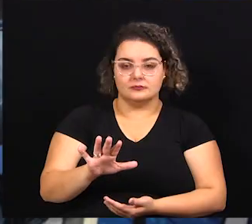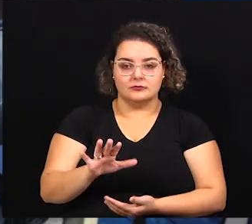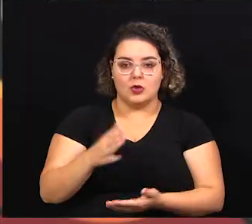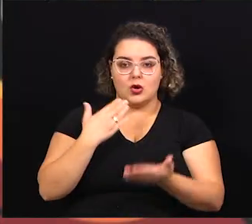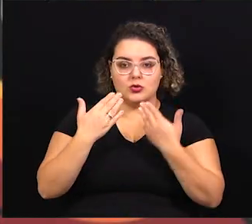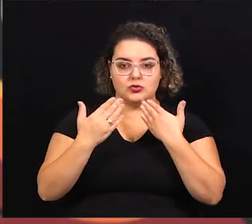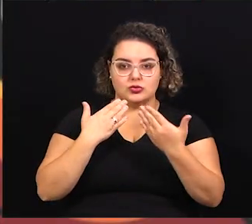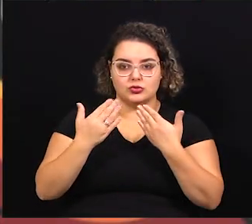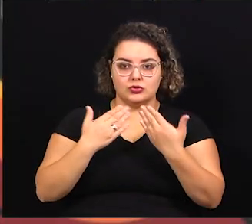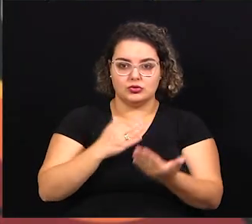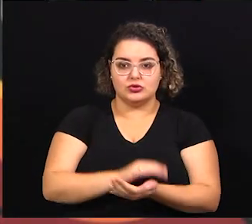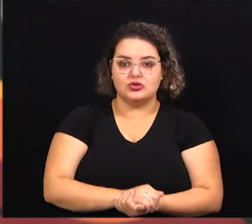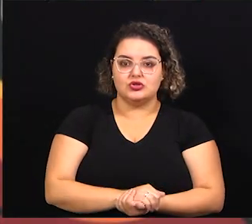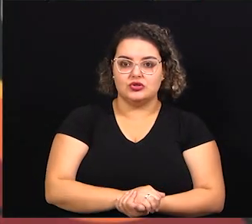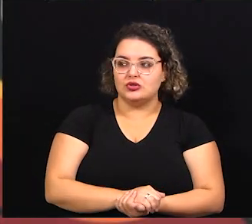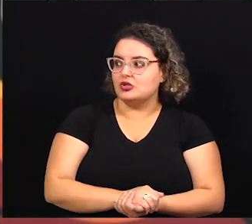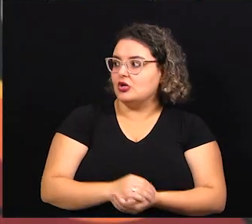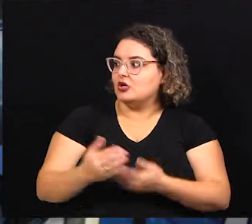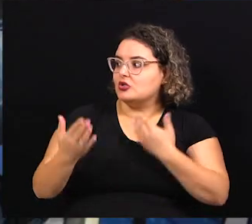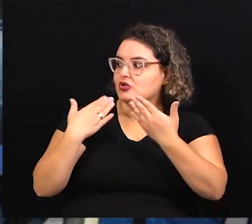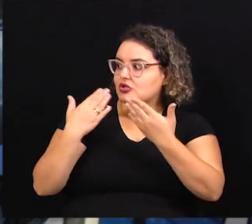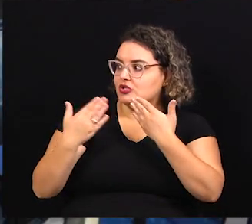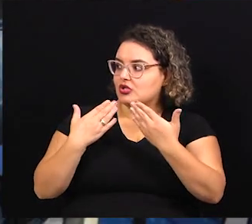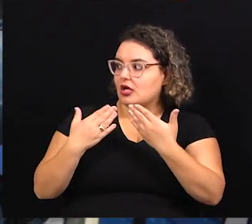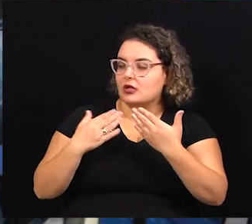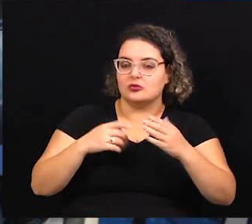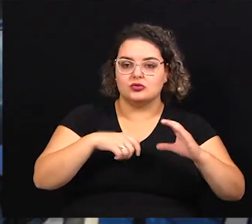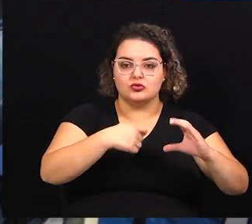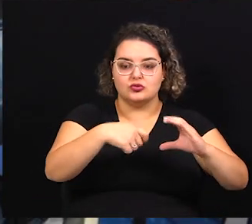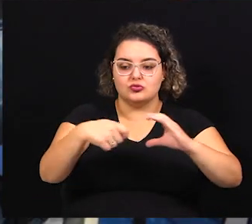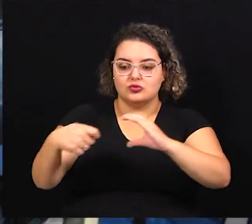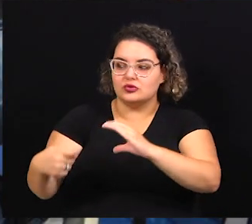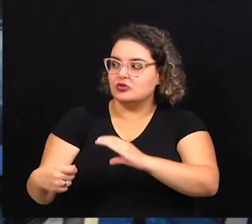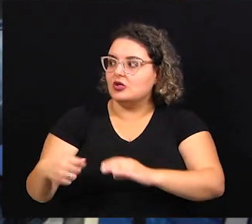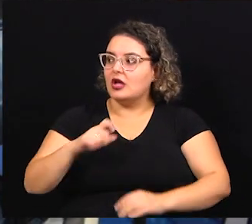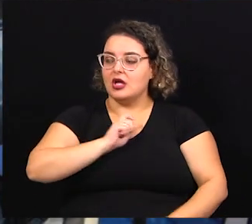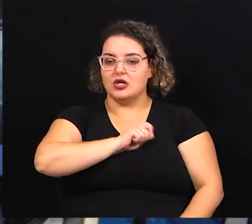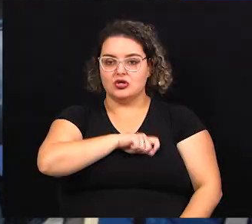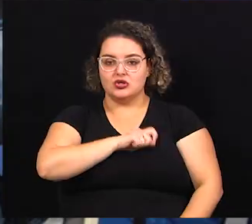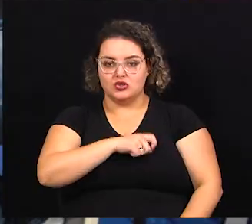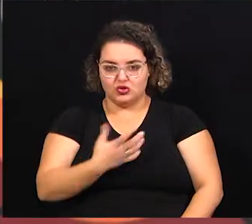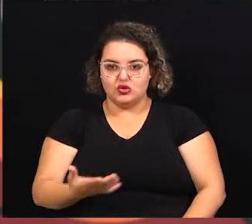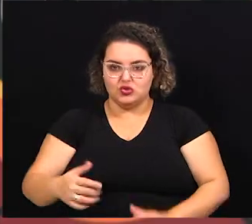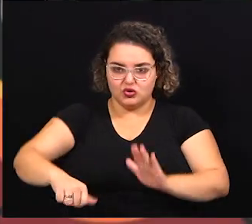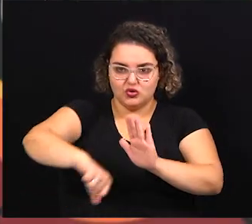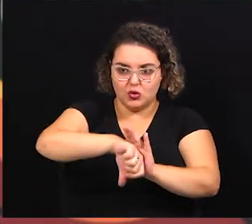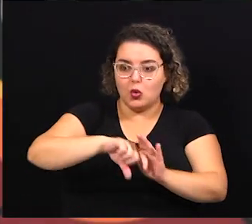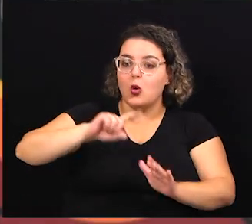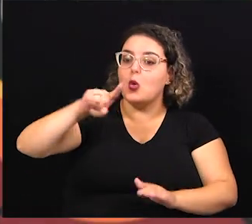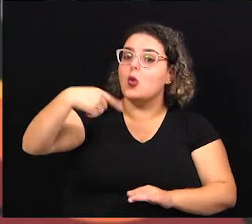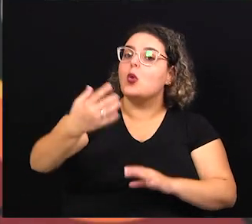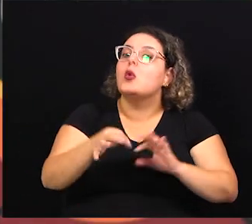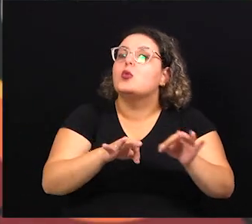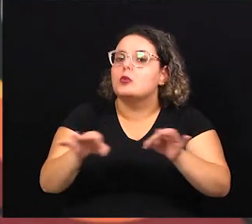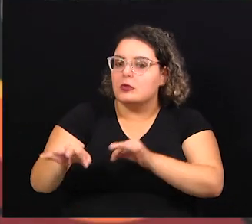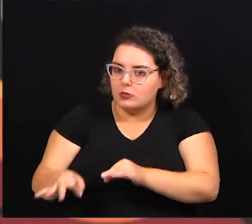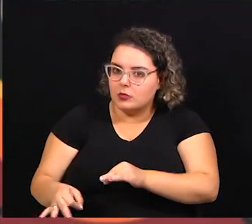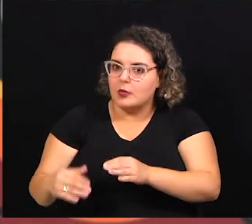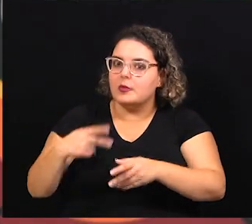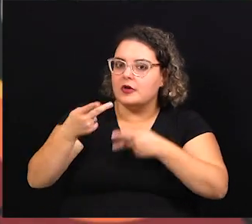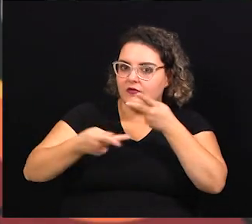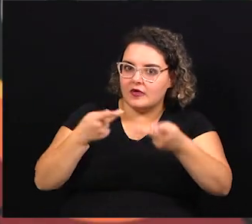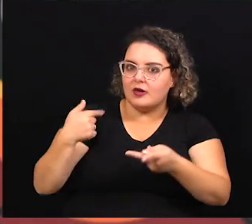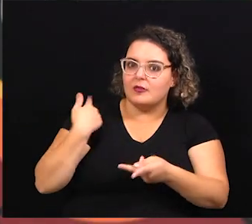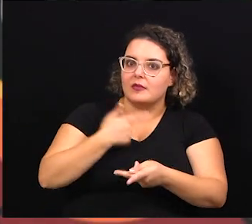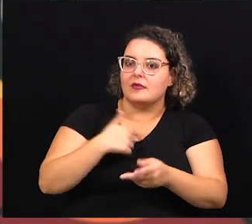Bom, então, os diálogos, né, de uma cena de um crime, você vai voltar em um outro programa para